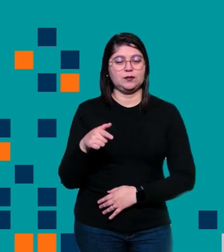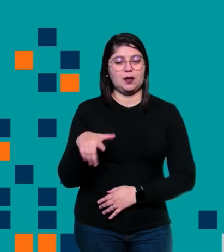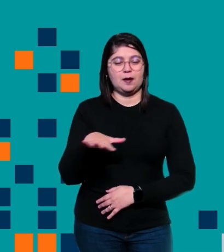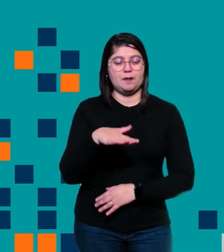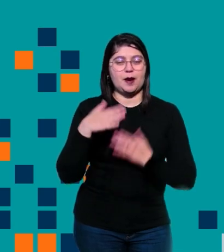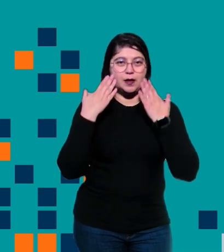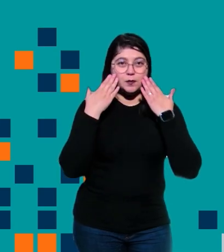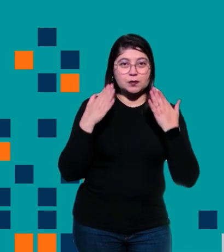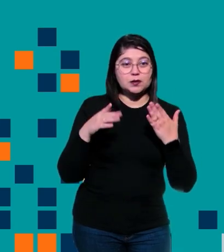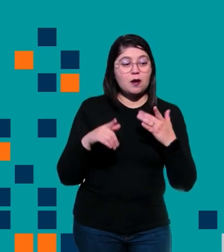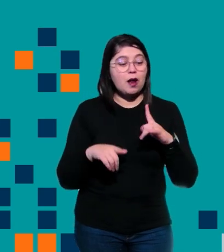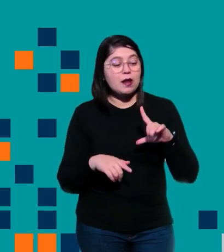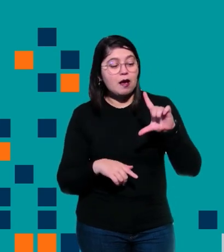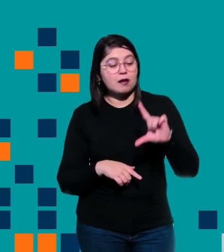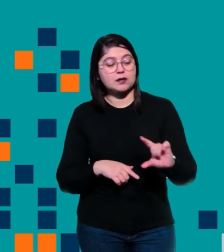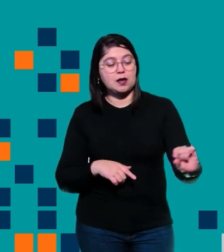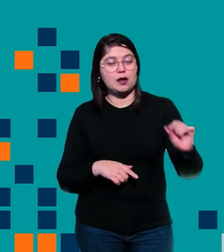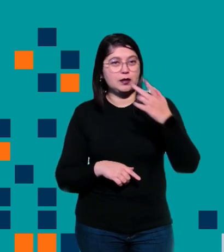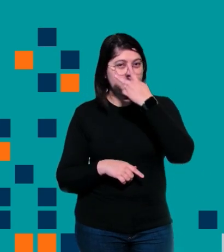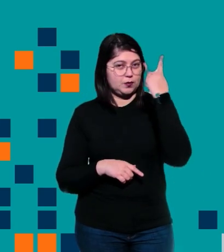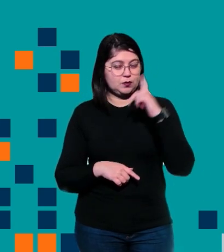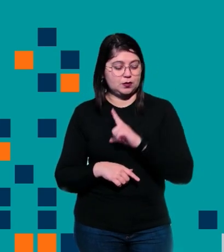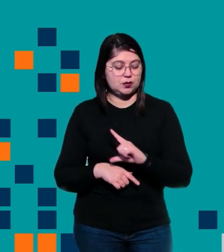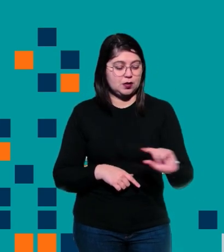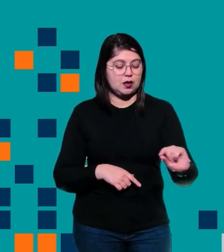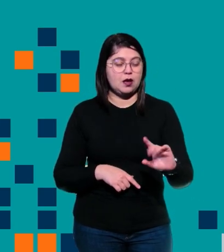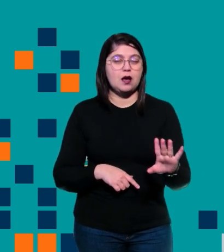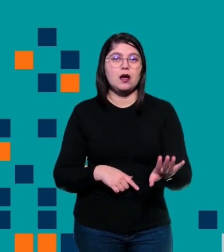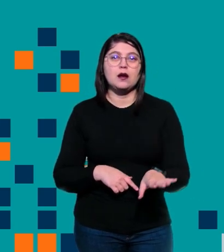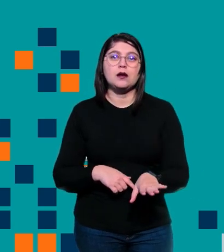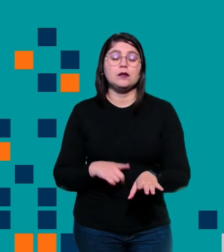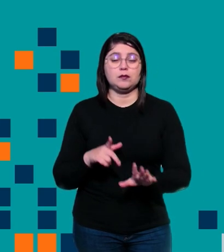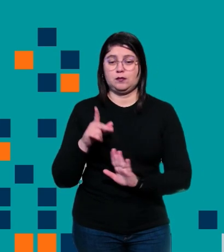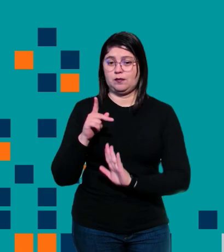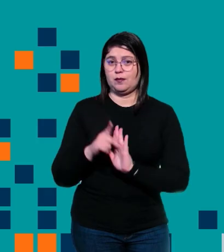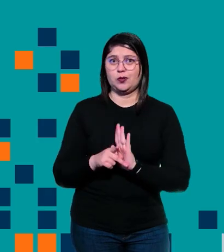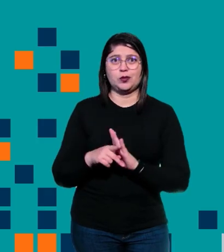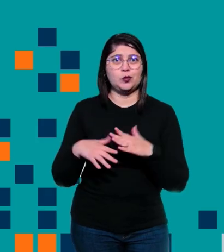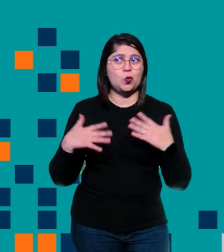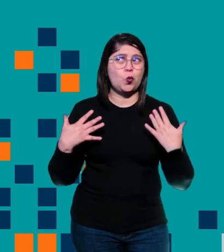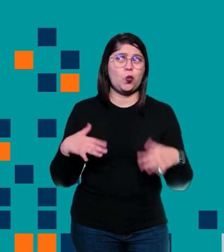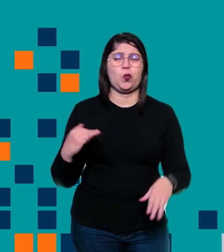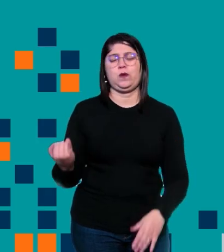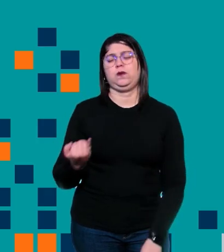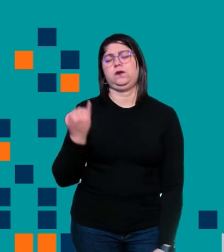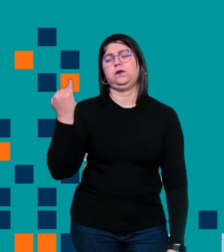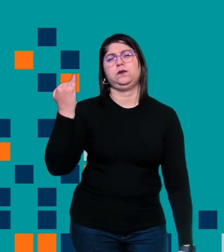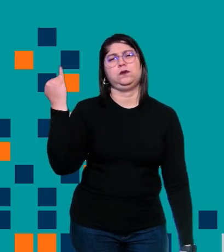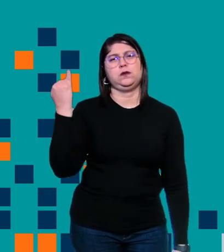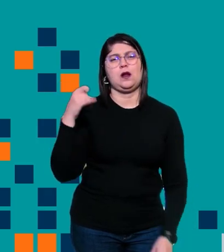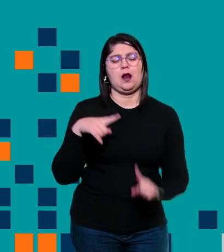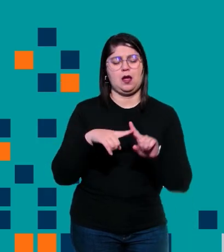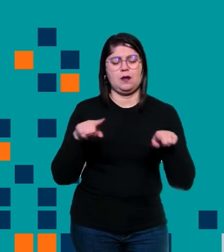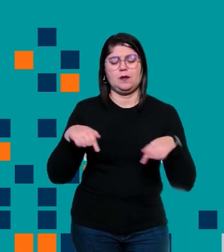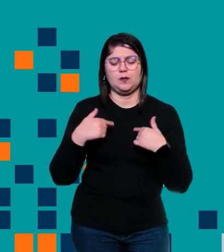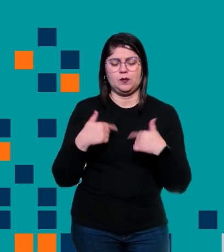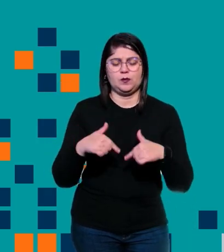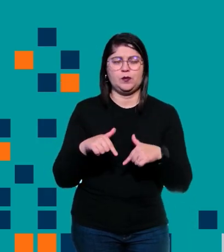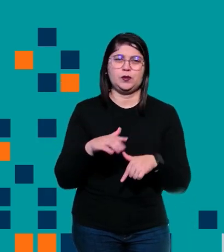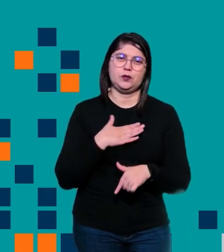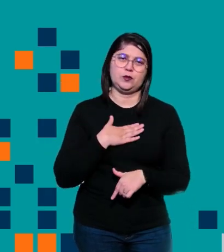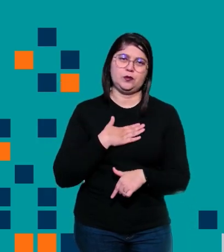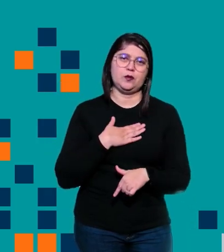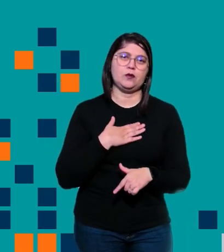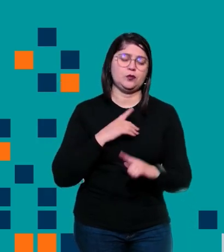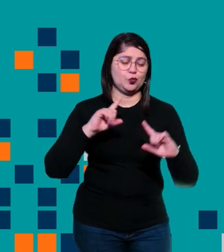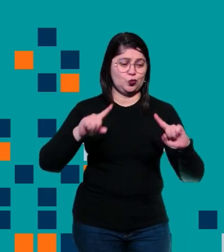o outro é a saída de pedestre, né? Então, é um projeto muito importante para o escritório e um